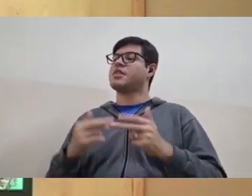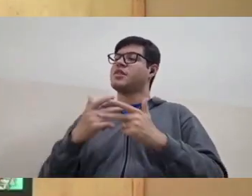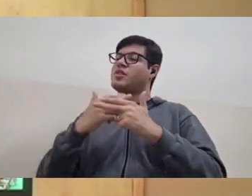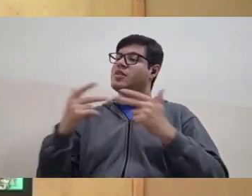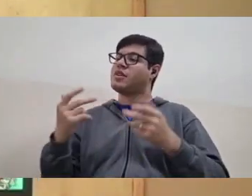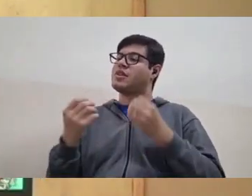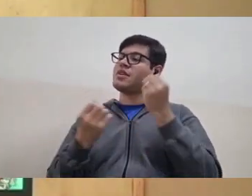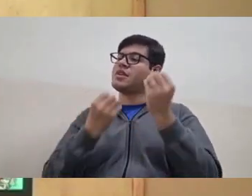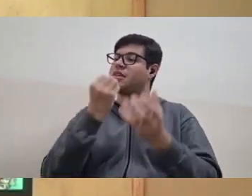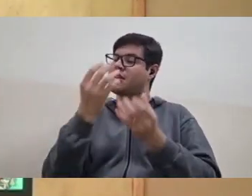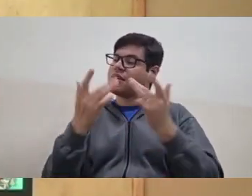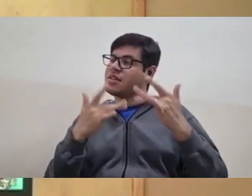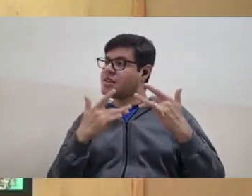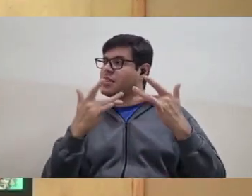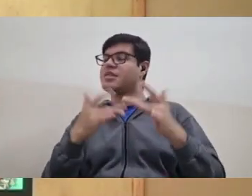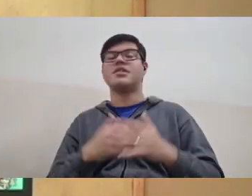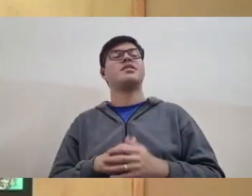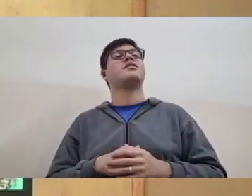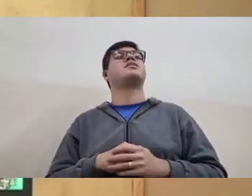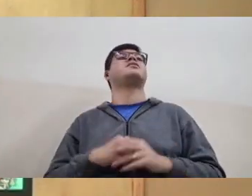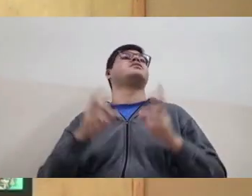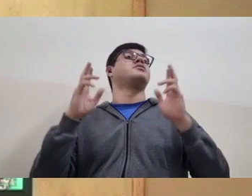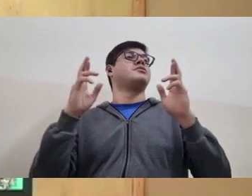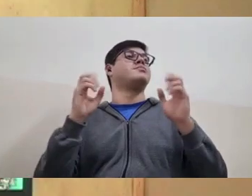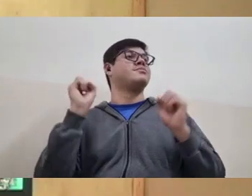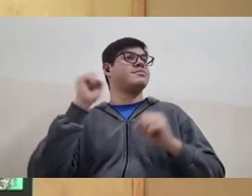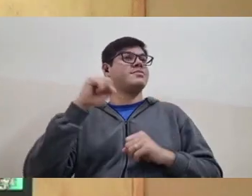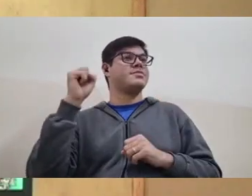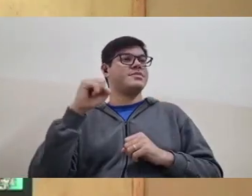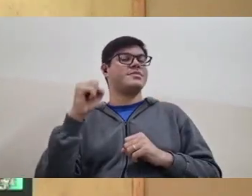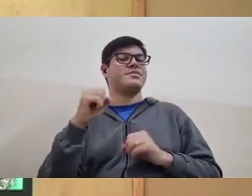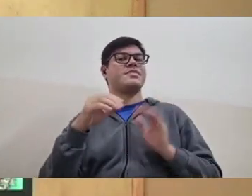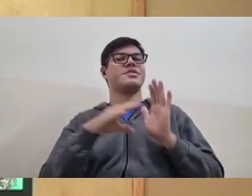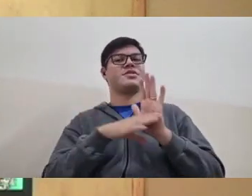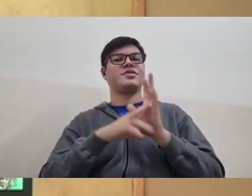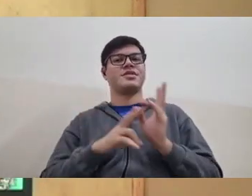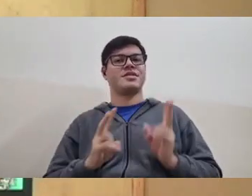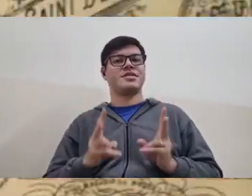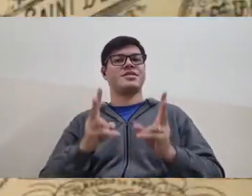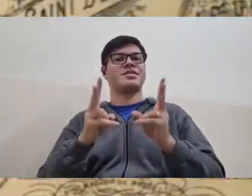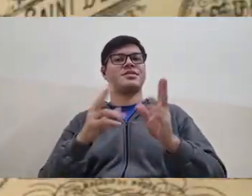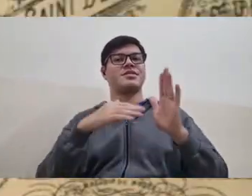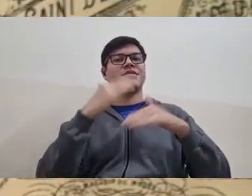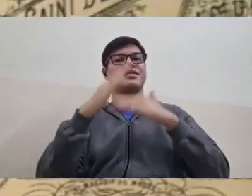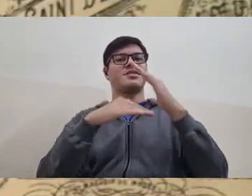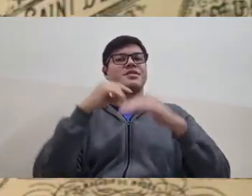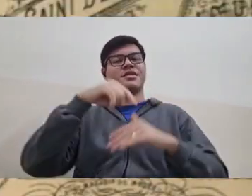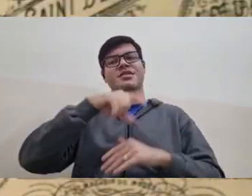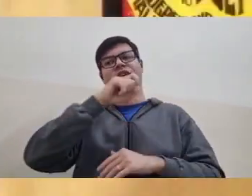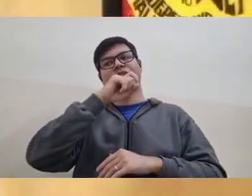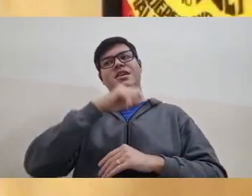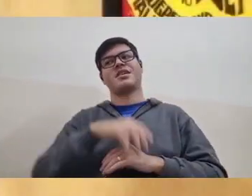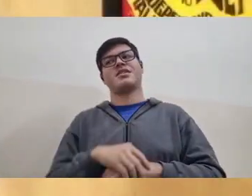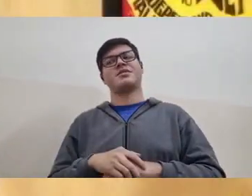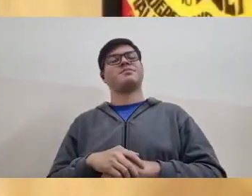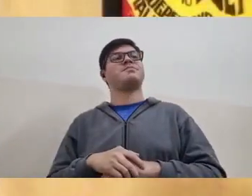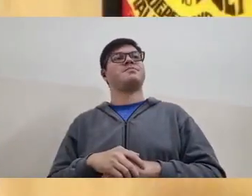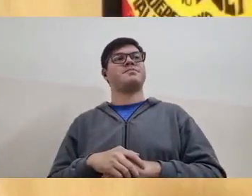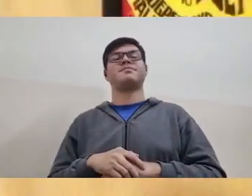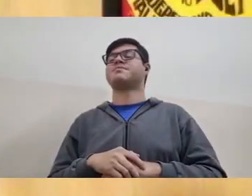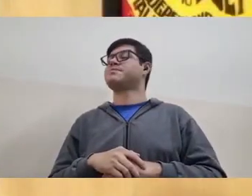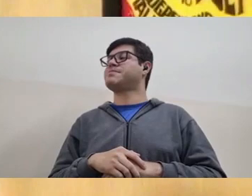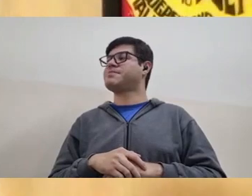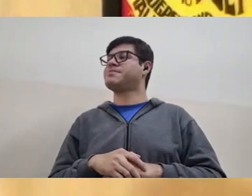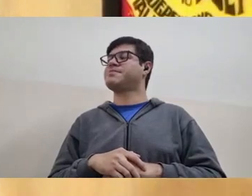coisa a doar para o nosso município no meio ambiente. Espero que sim, sempre auxiliando o desenvolvimento de Araras. Tá aí, moçada.